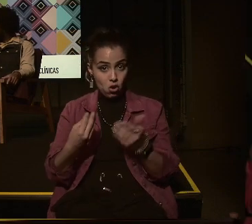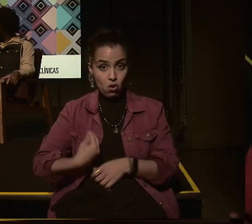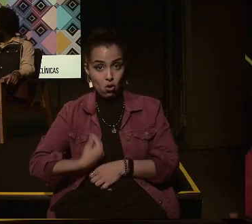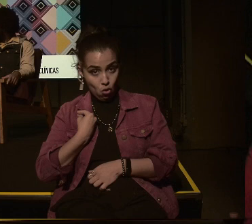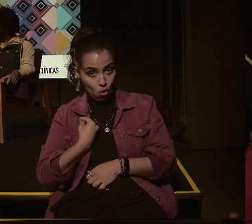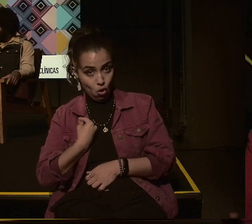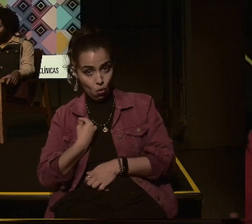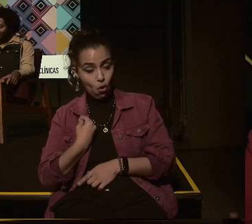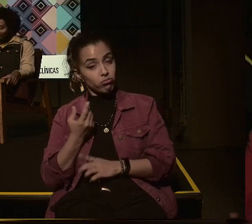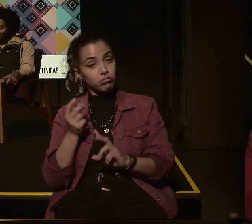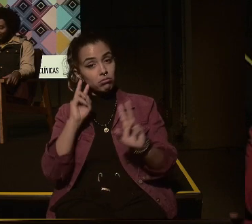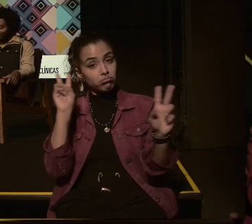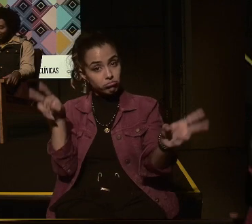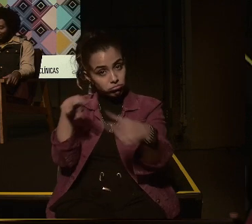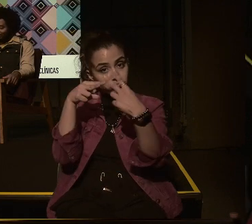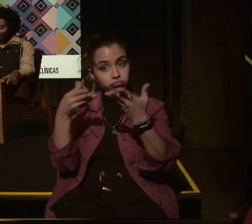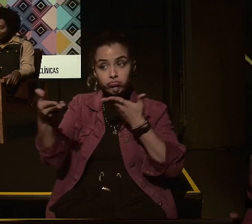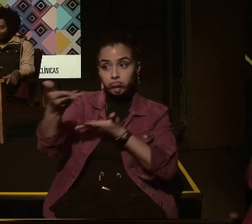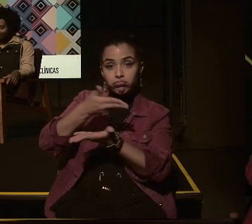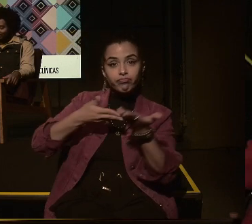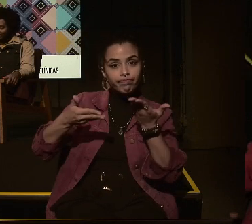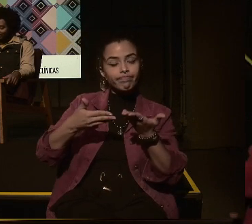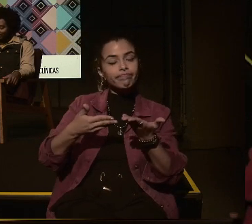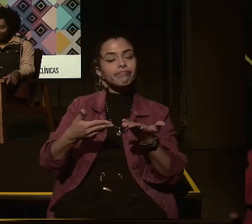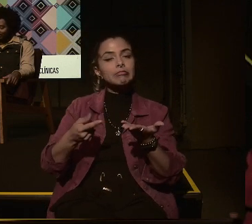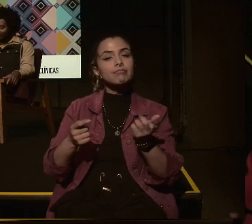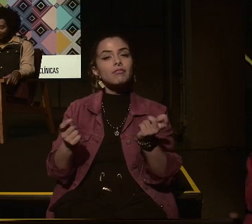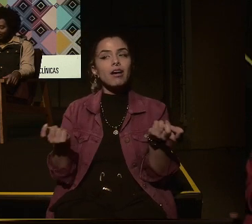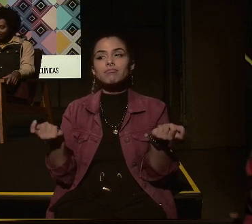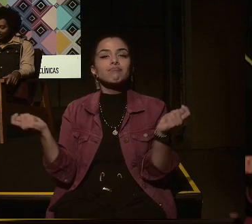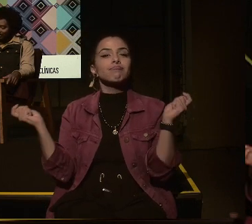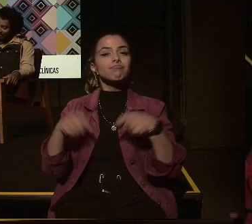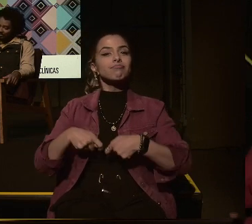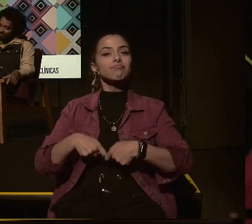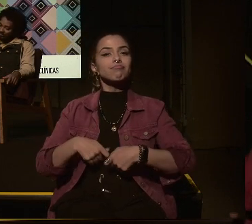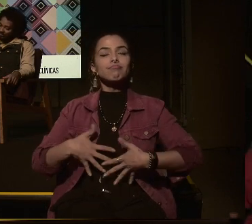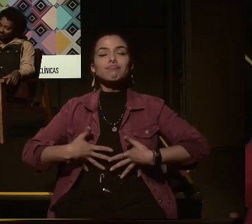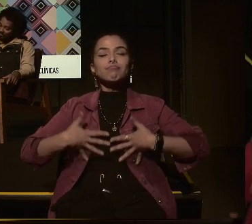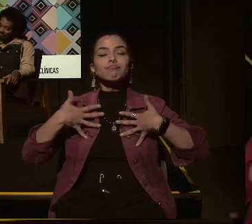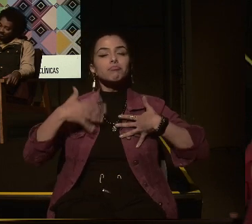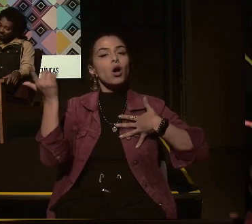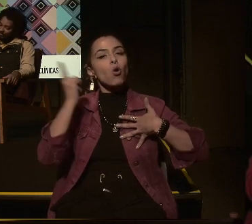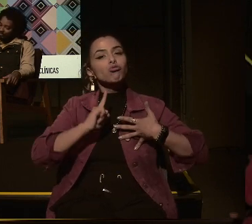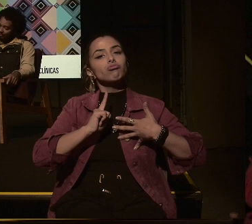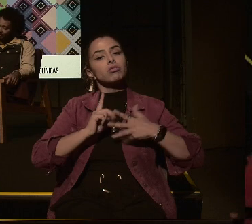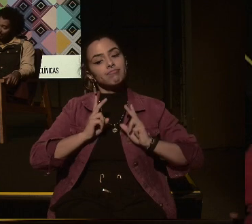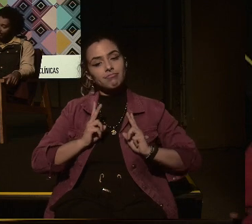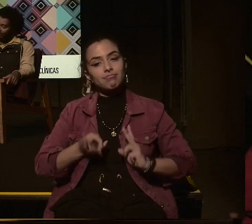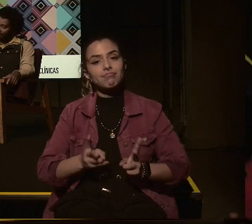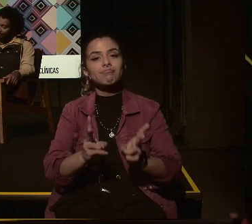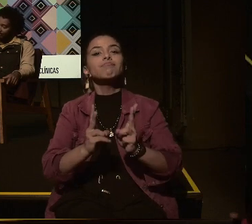nos dá condição de seguir nessa propositura.